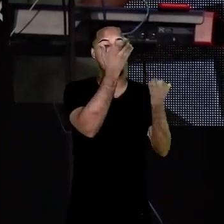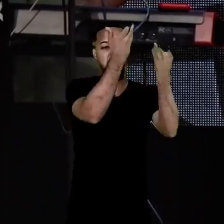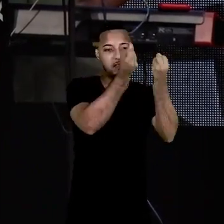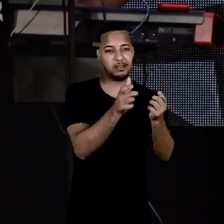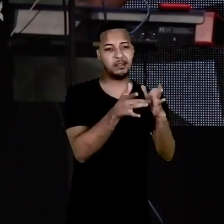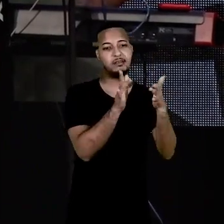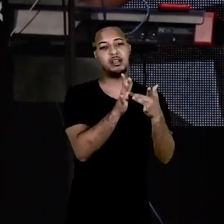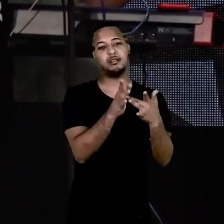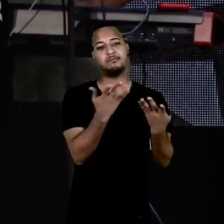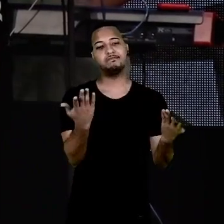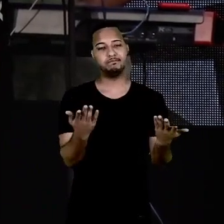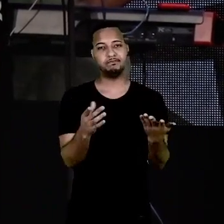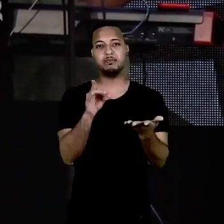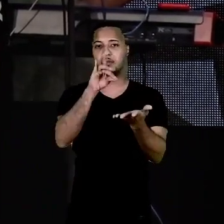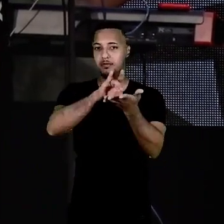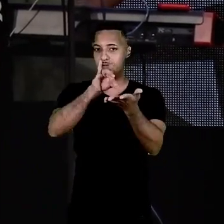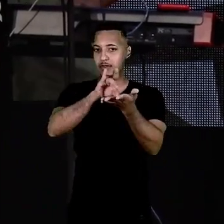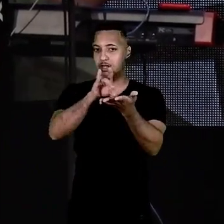Estou falando